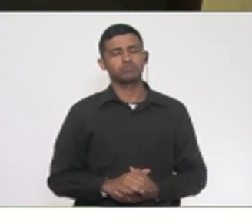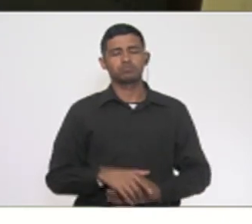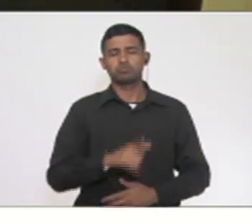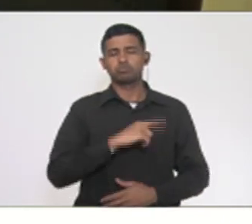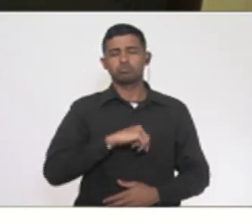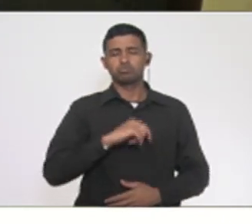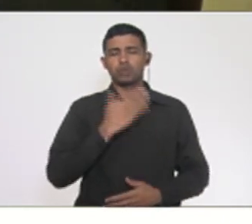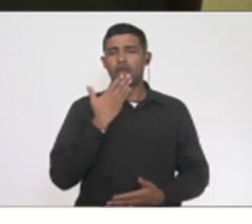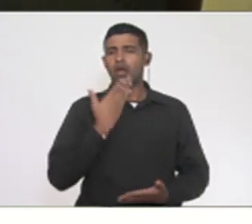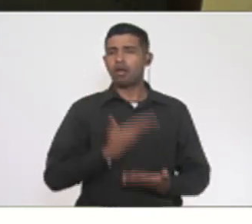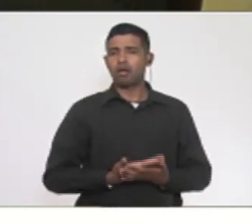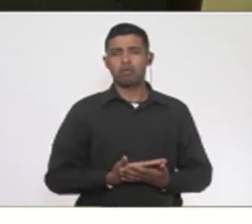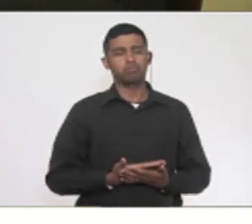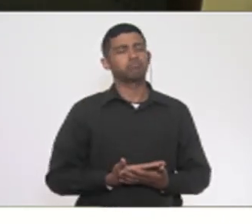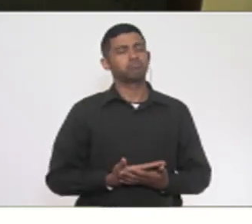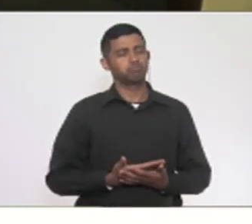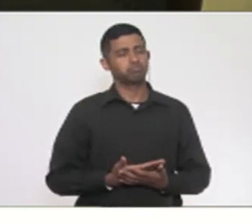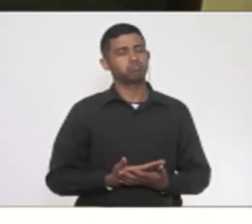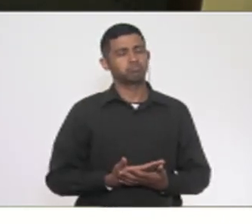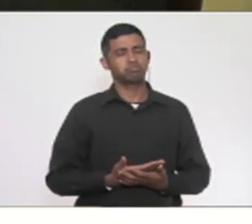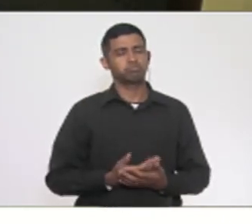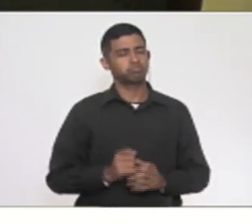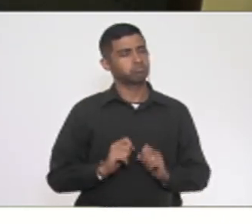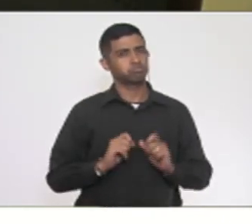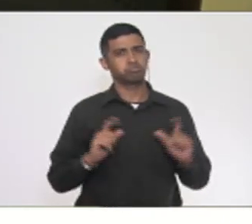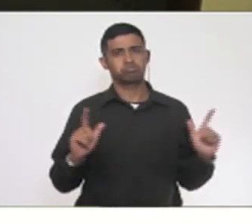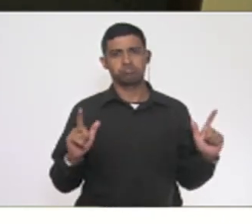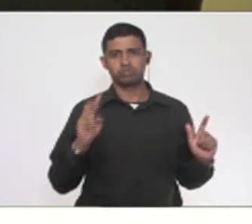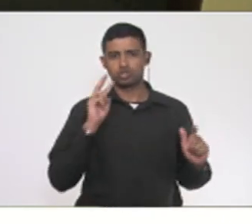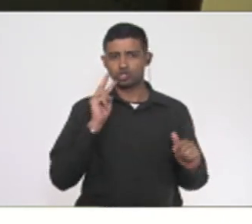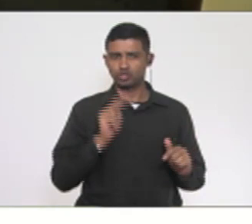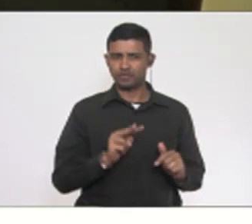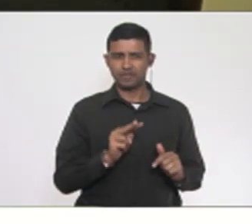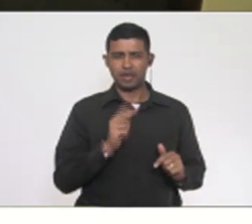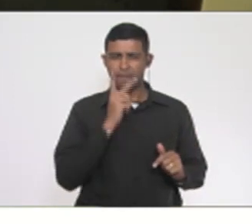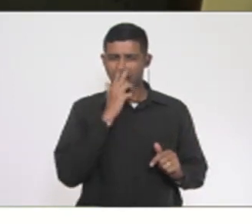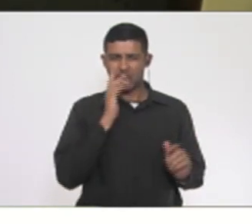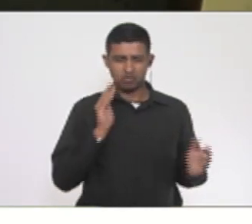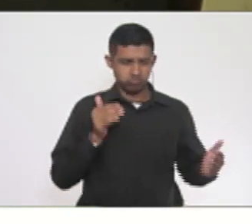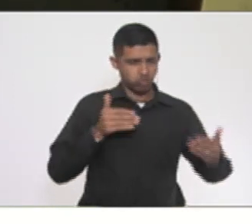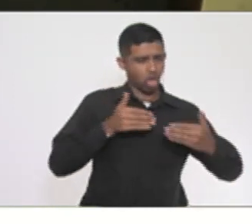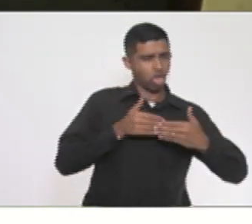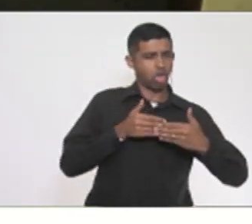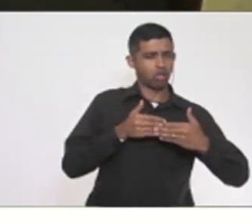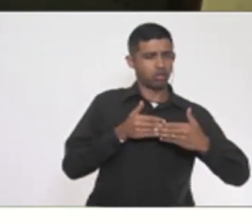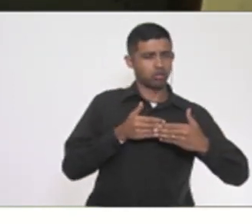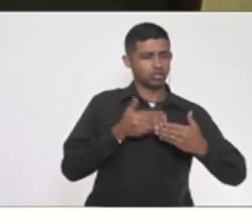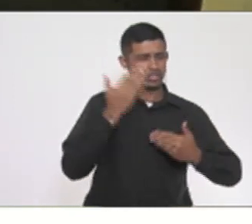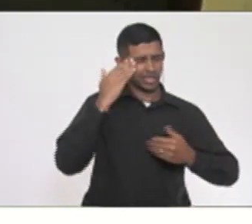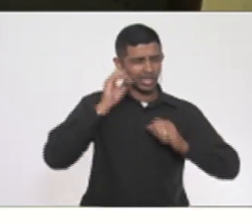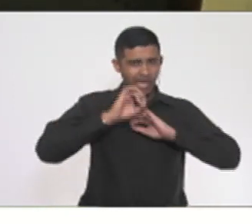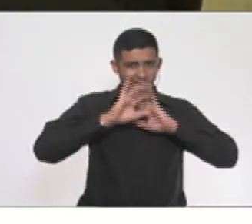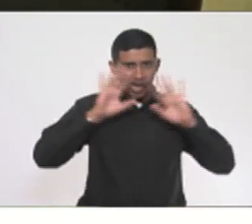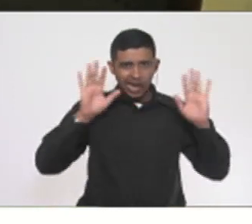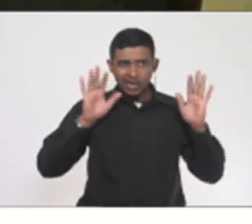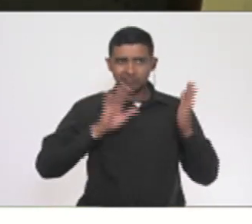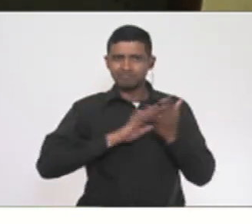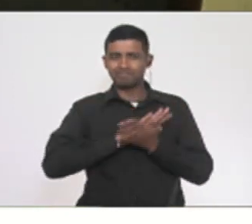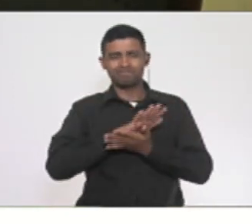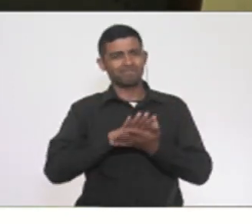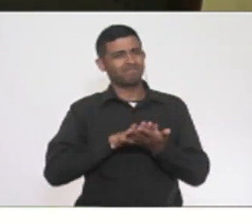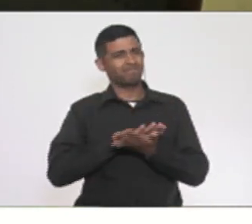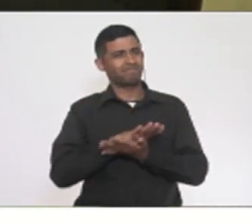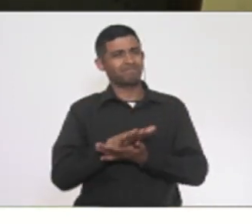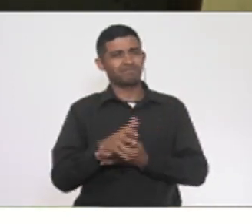perplexo, porque realmente é um mercado fechado, é um mercado de difícil compreensão, né? A